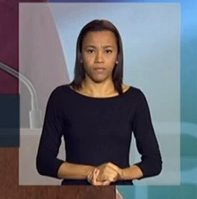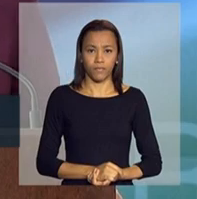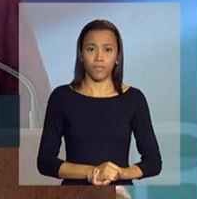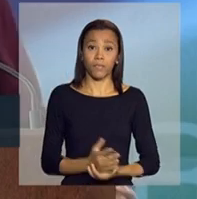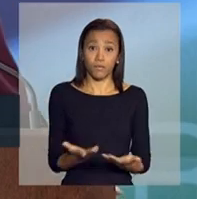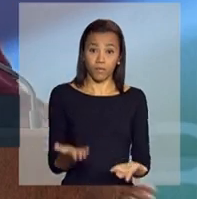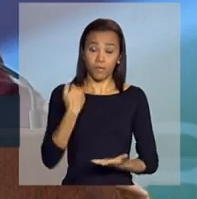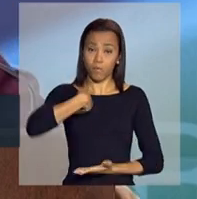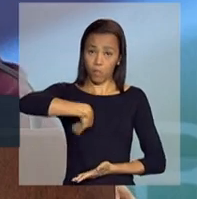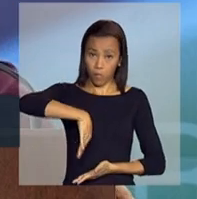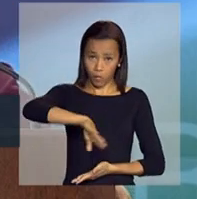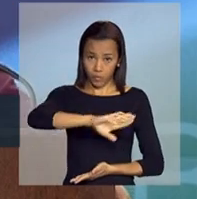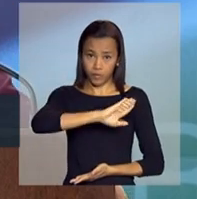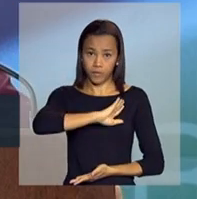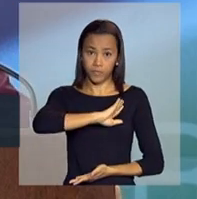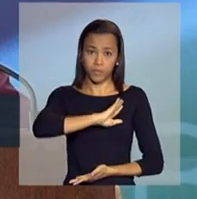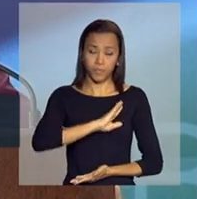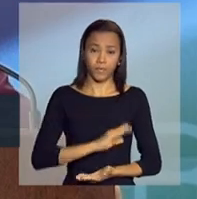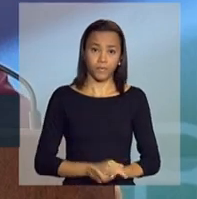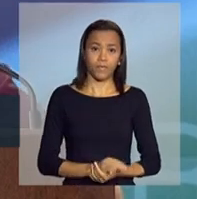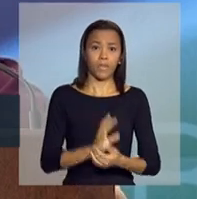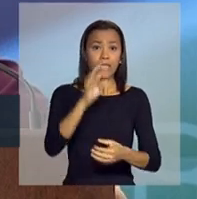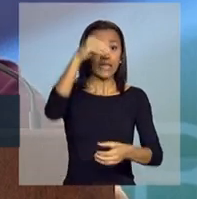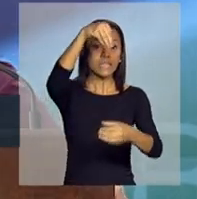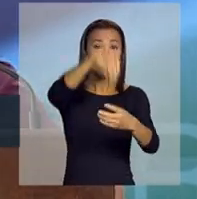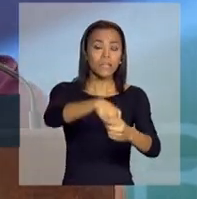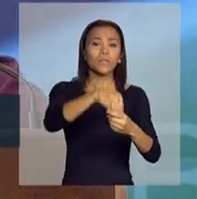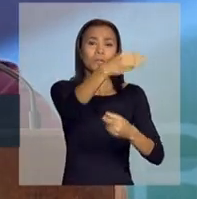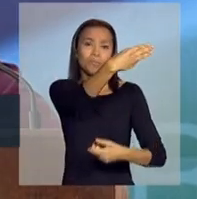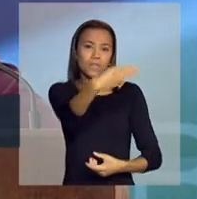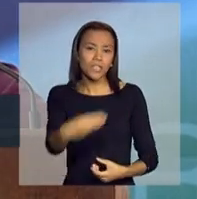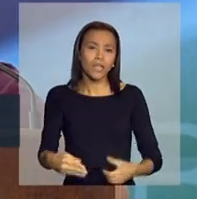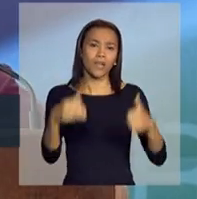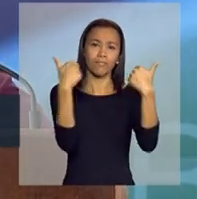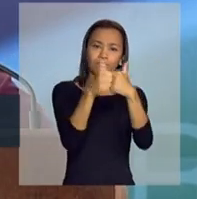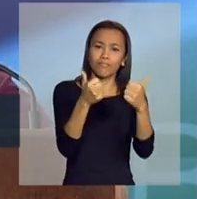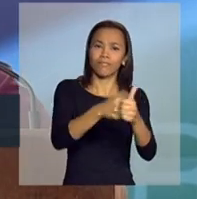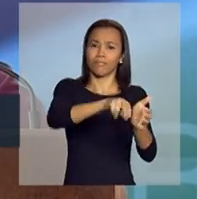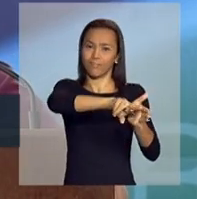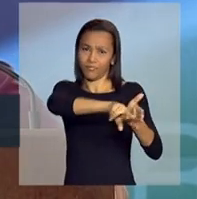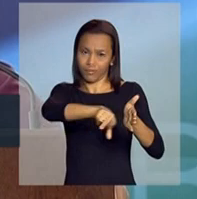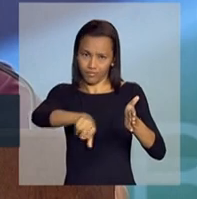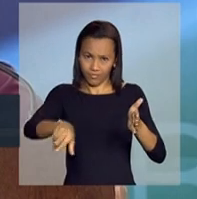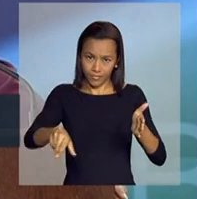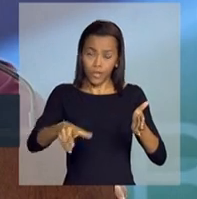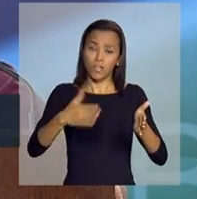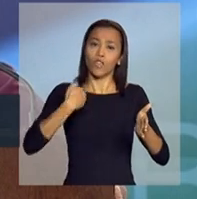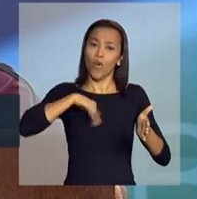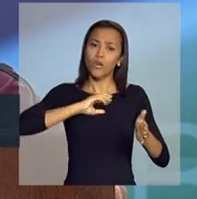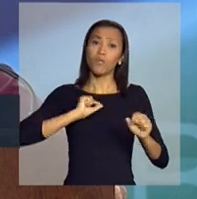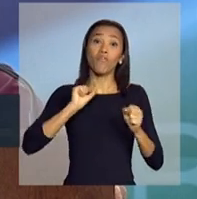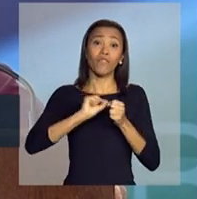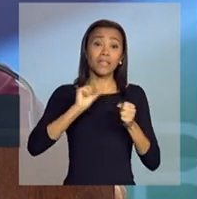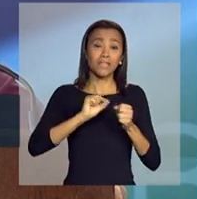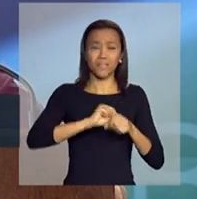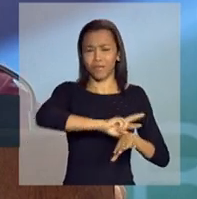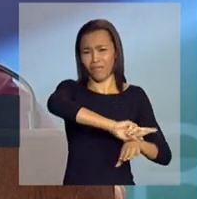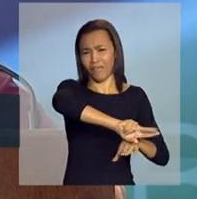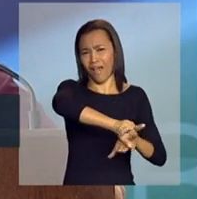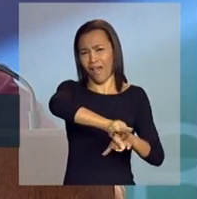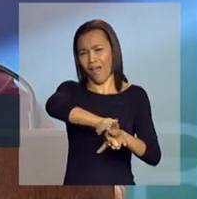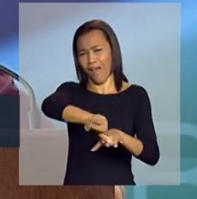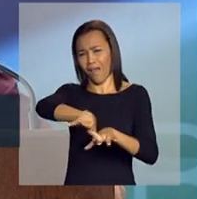Nós, dentro do Ministério do Transporte, estamos executando uma série de